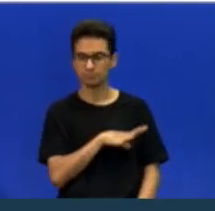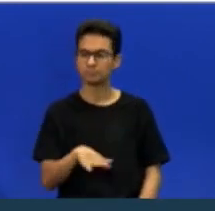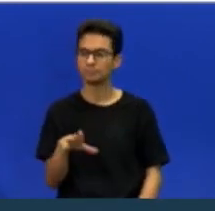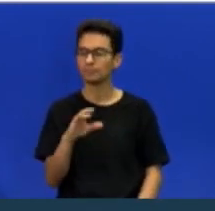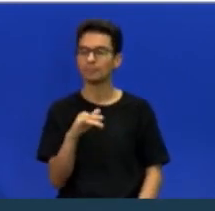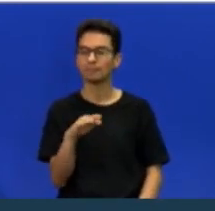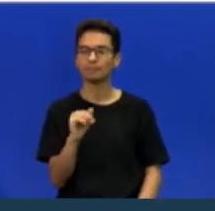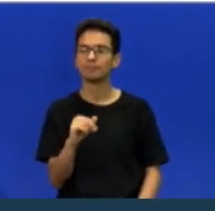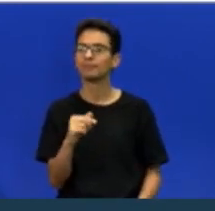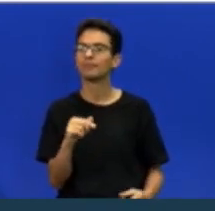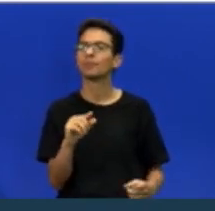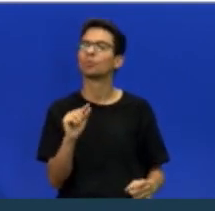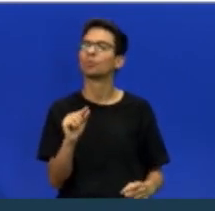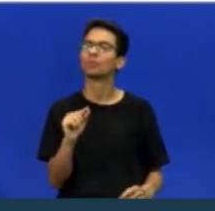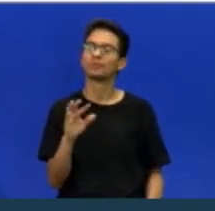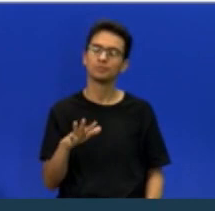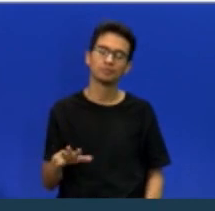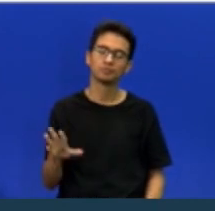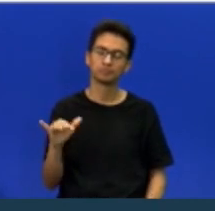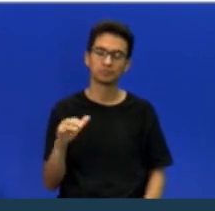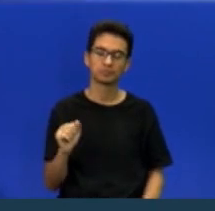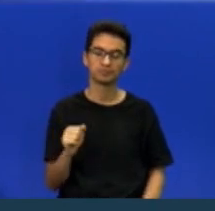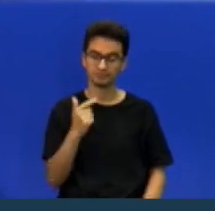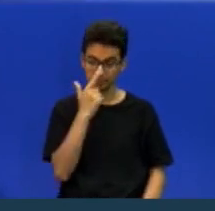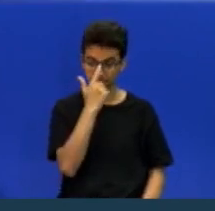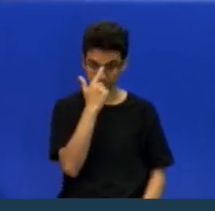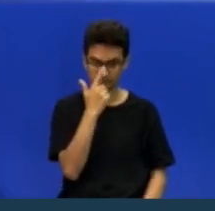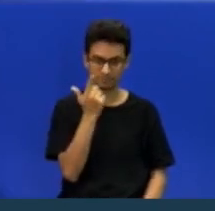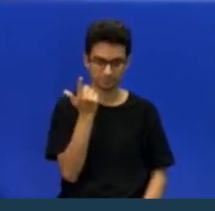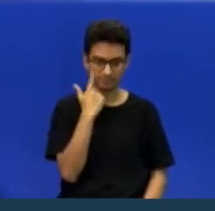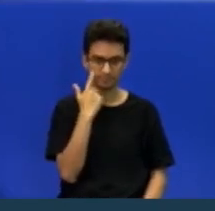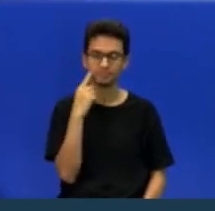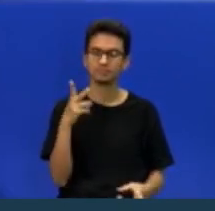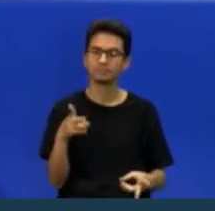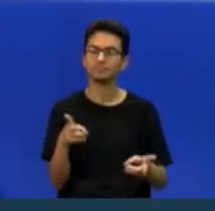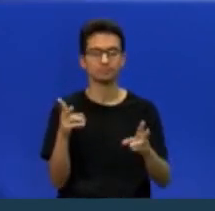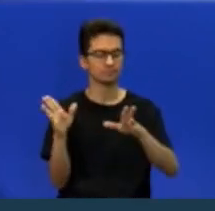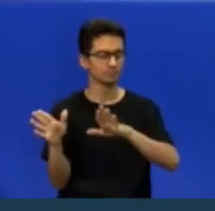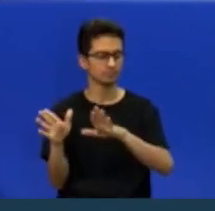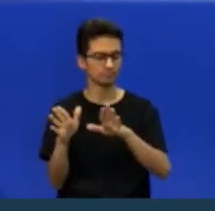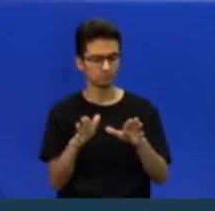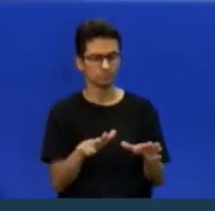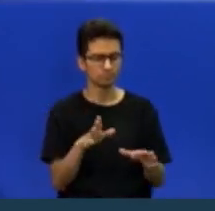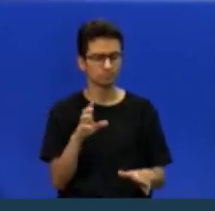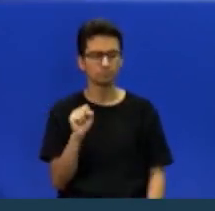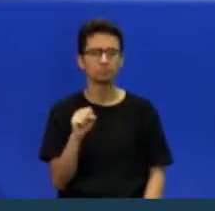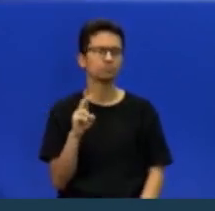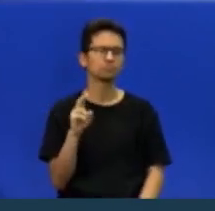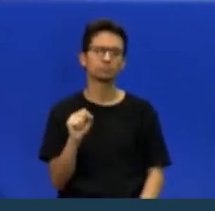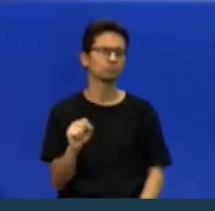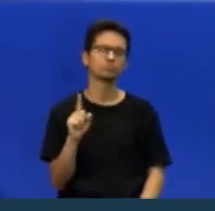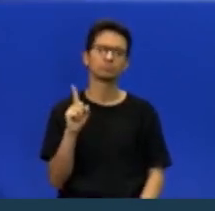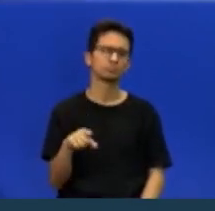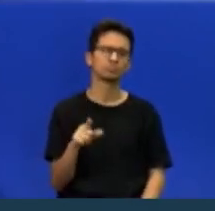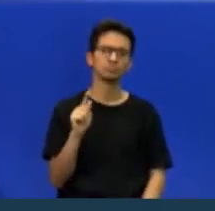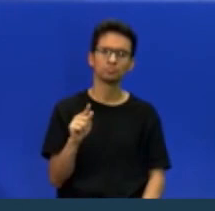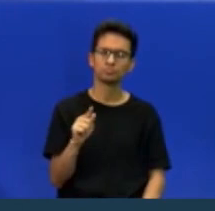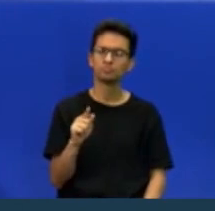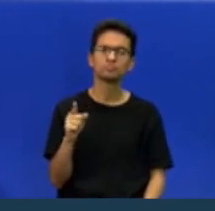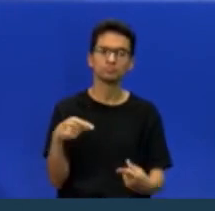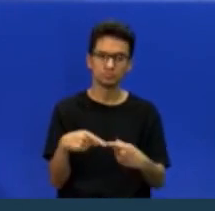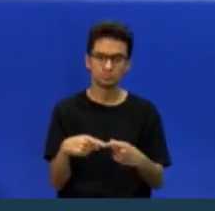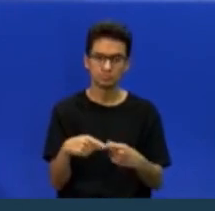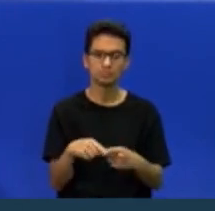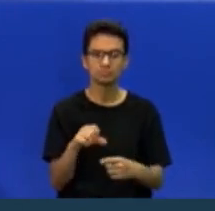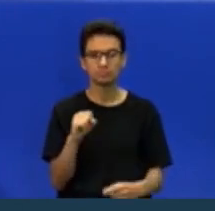na vacinação contra a varíola. Bom, o SUS, o que é o SUS? O SUS é